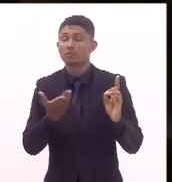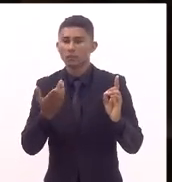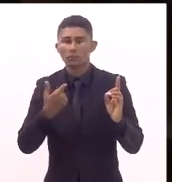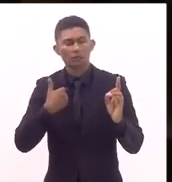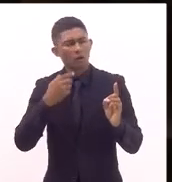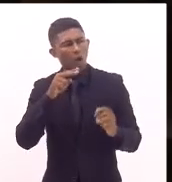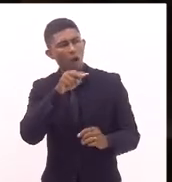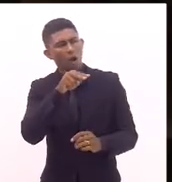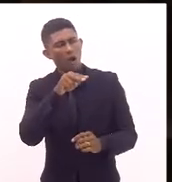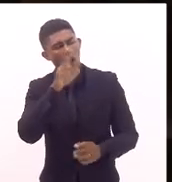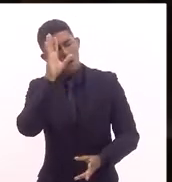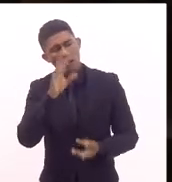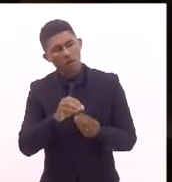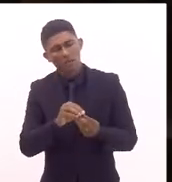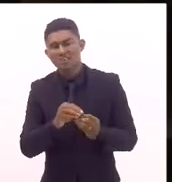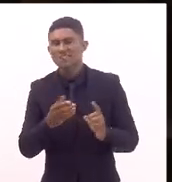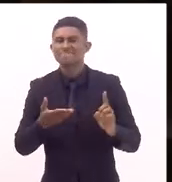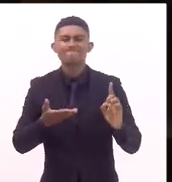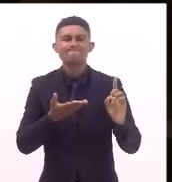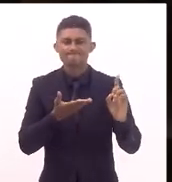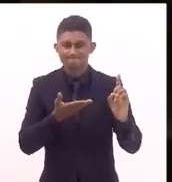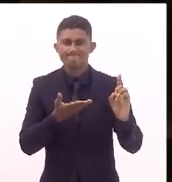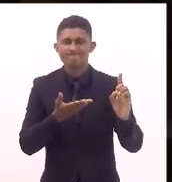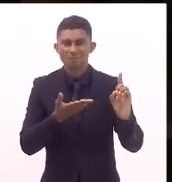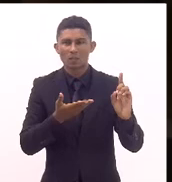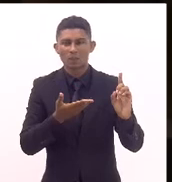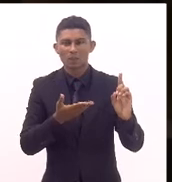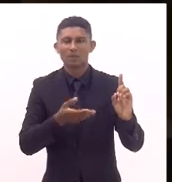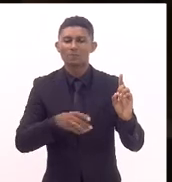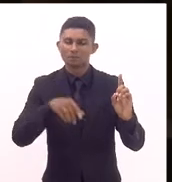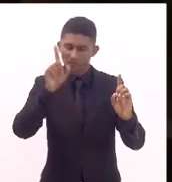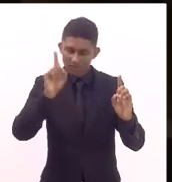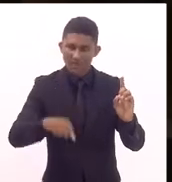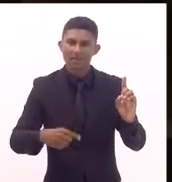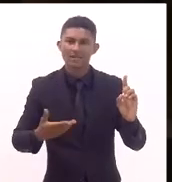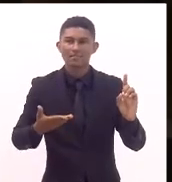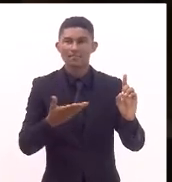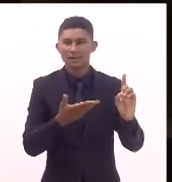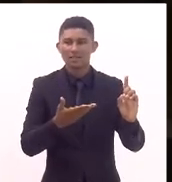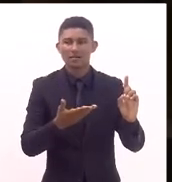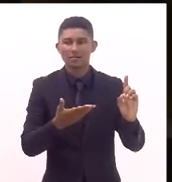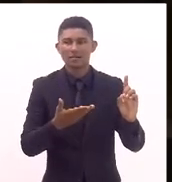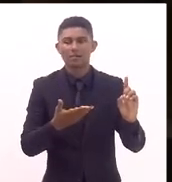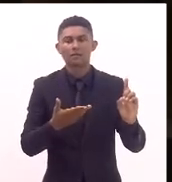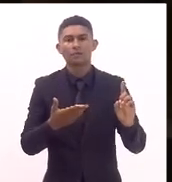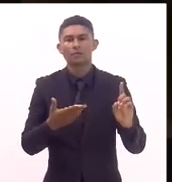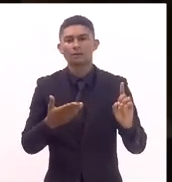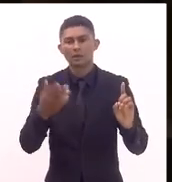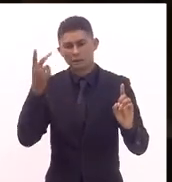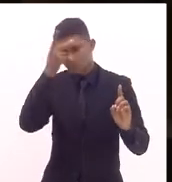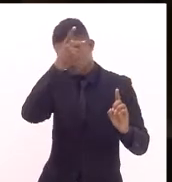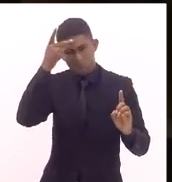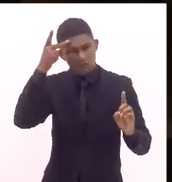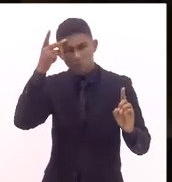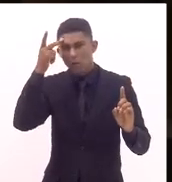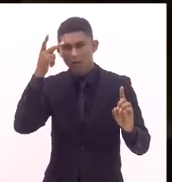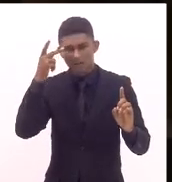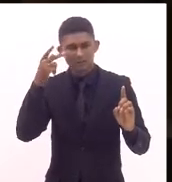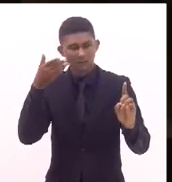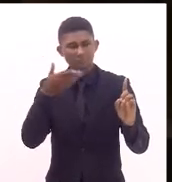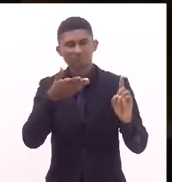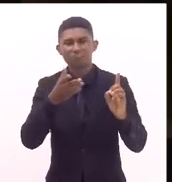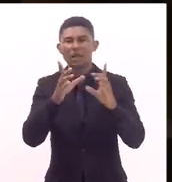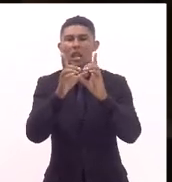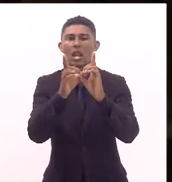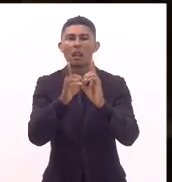concreta é a tradução viva da corporificação daquelas pessoas que são democráticas que